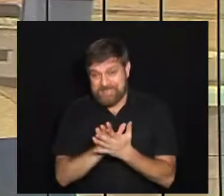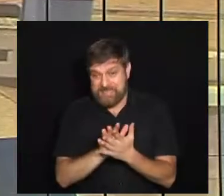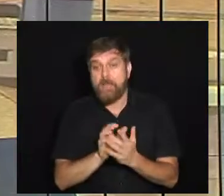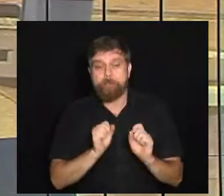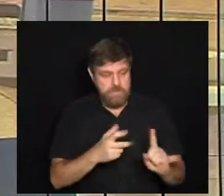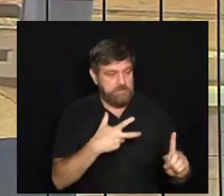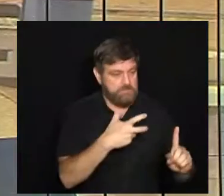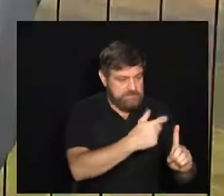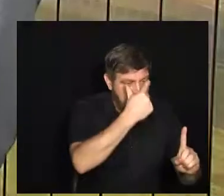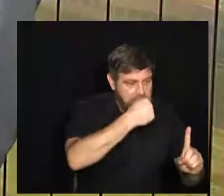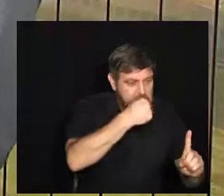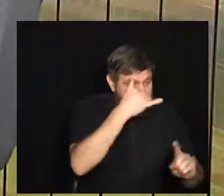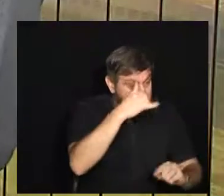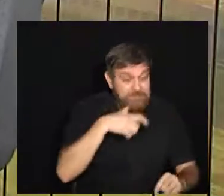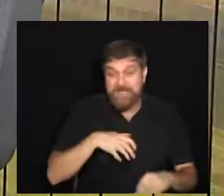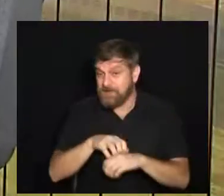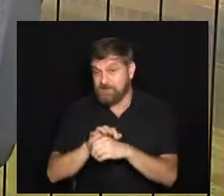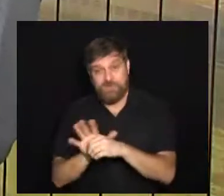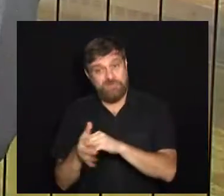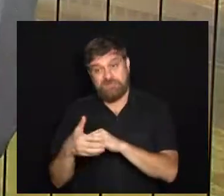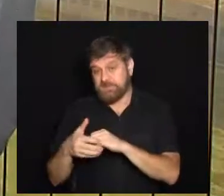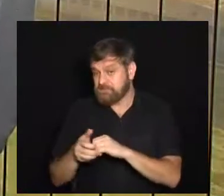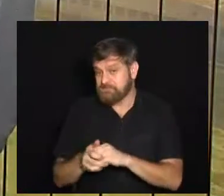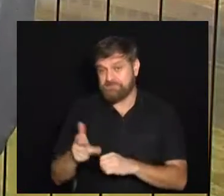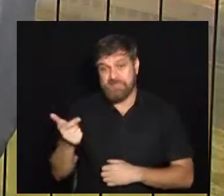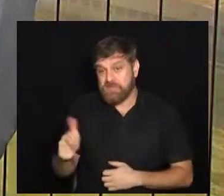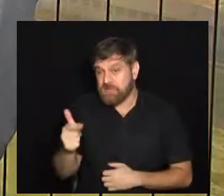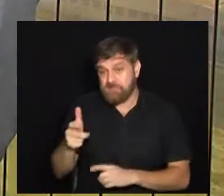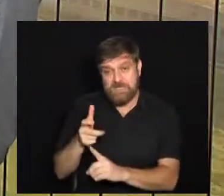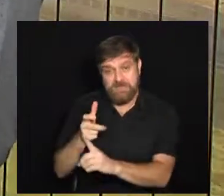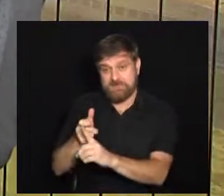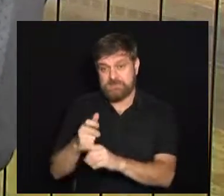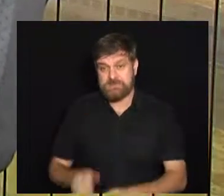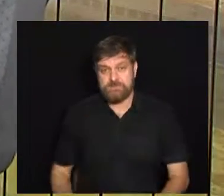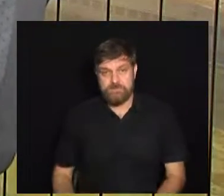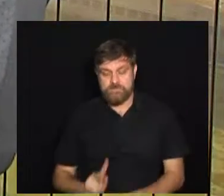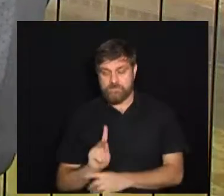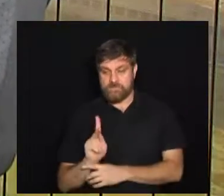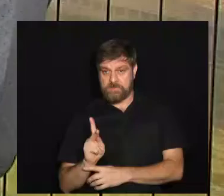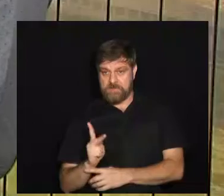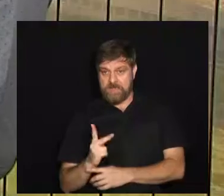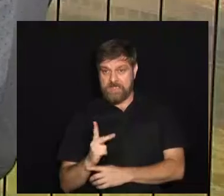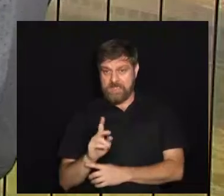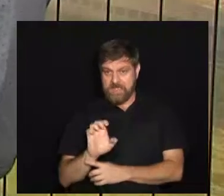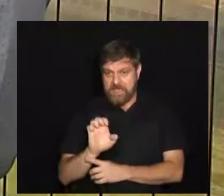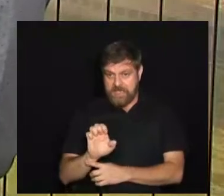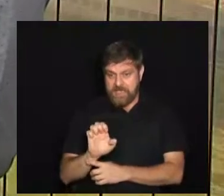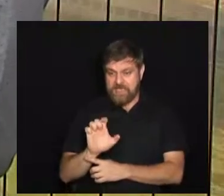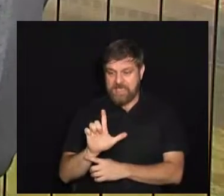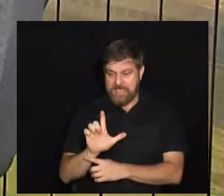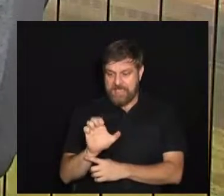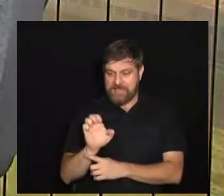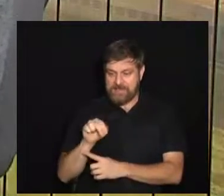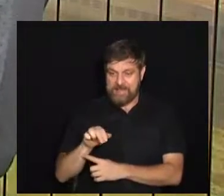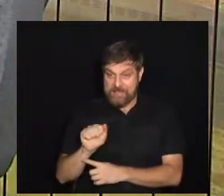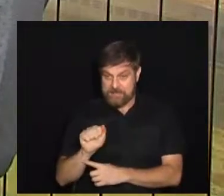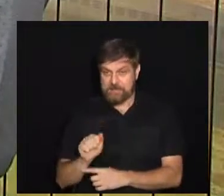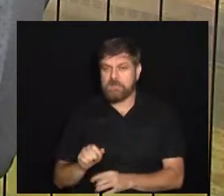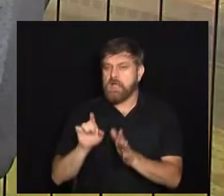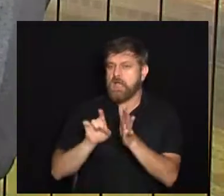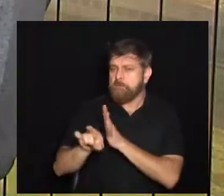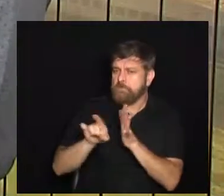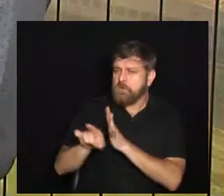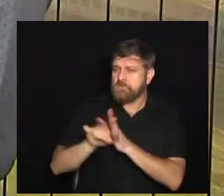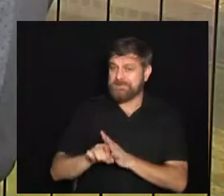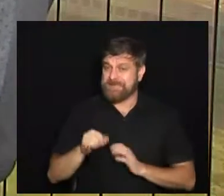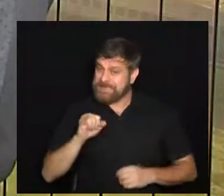infecção pelo convite mais uma pergunta helena da vila padre manoel da nóbrega em campinas se eu